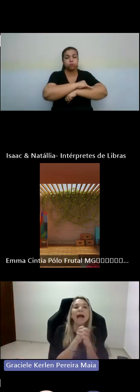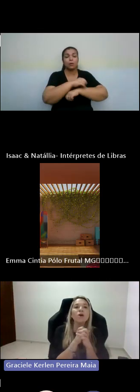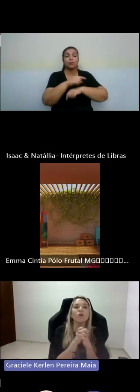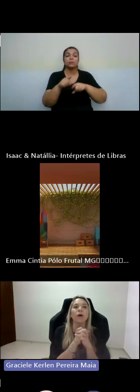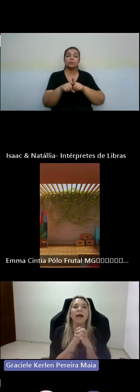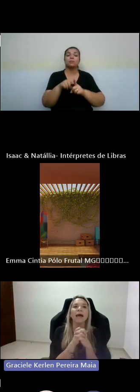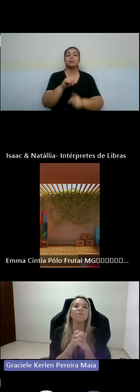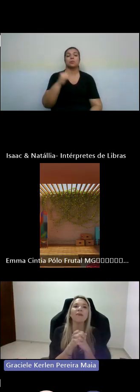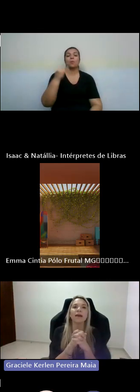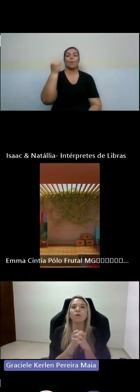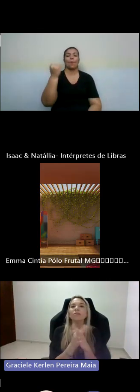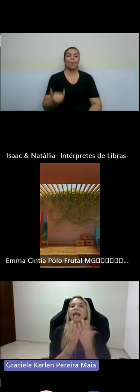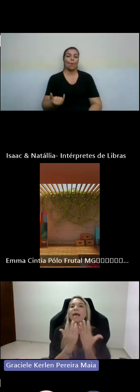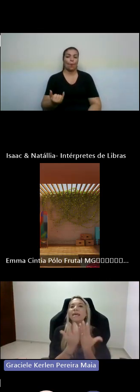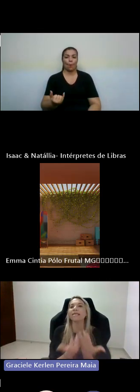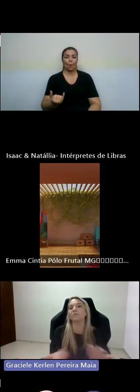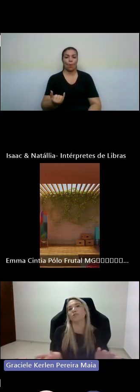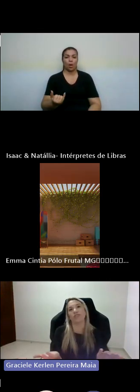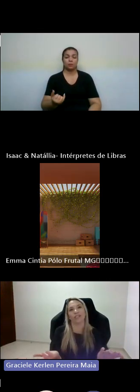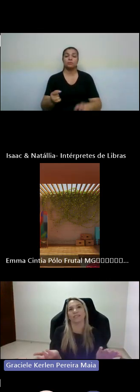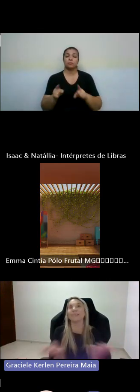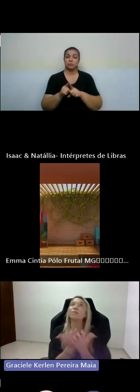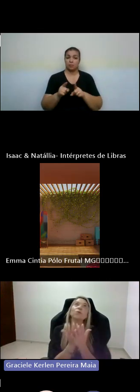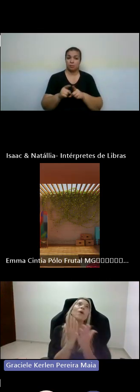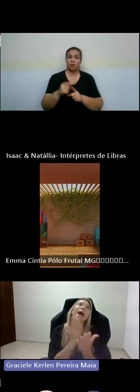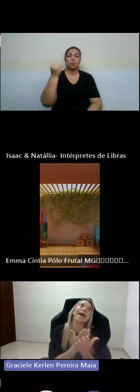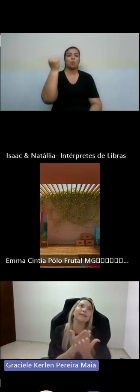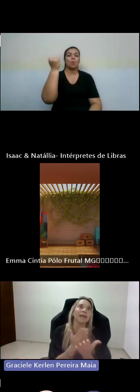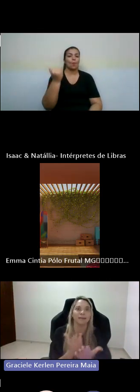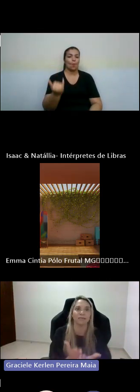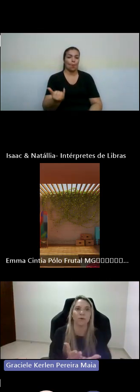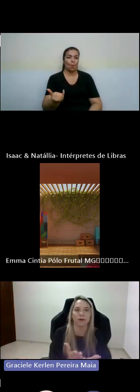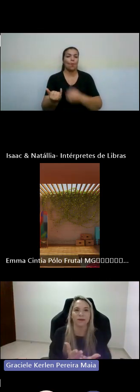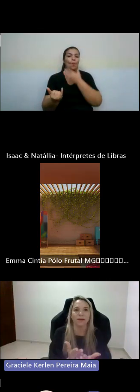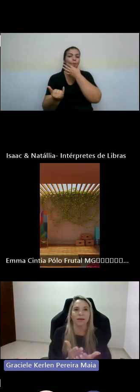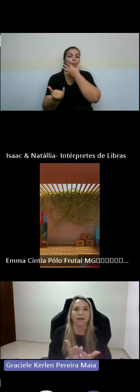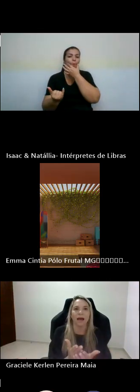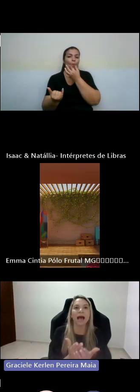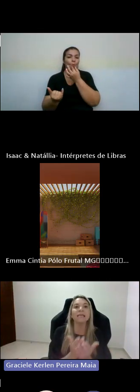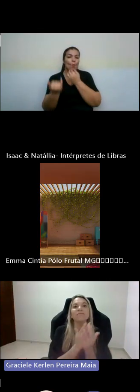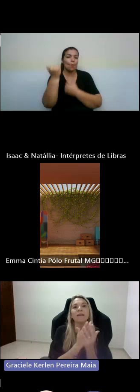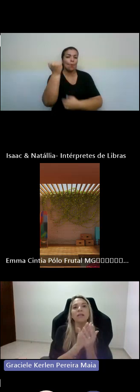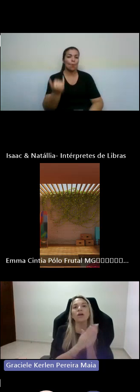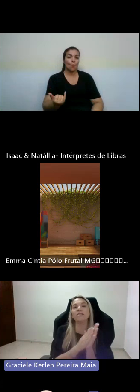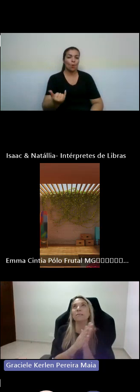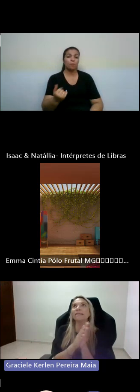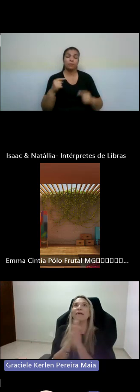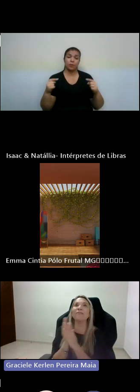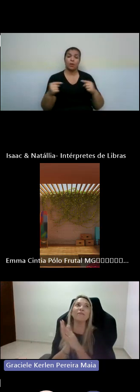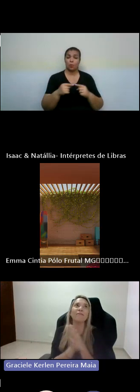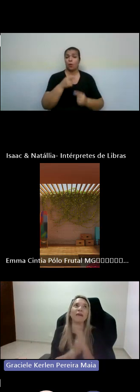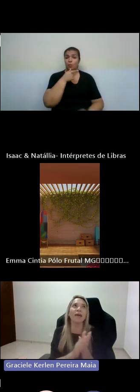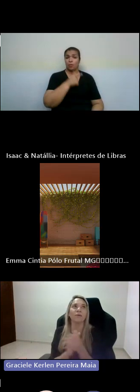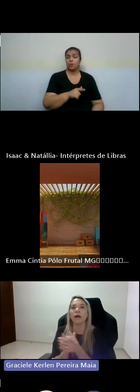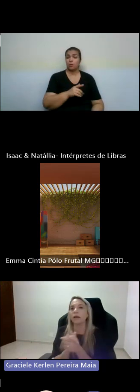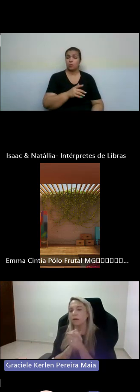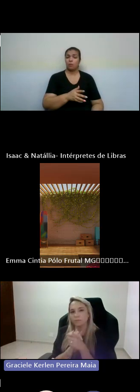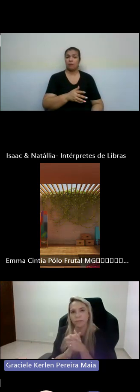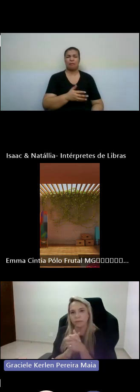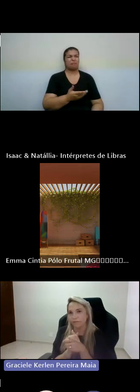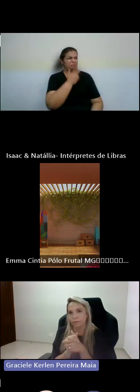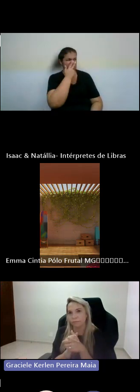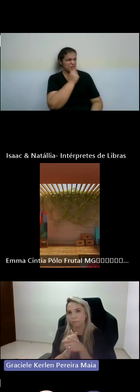de magro, ela vai contrair as bochechas. Isso é da língua. Aí você fala, nossa, mas fica feio.